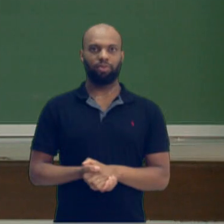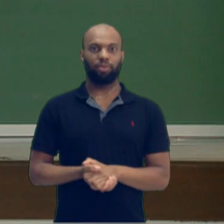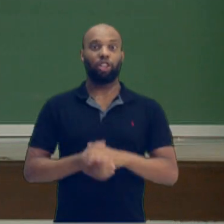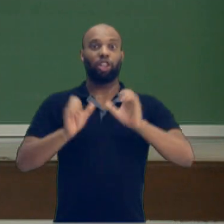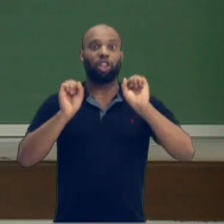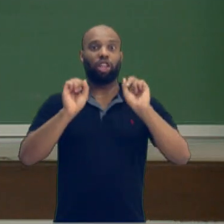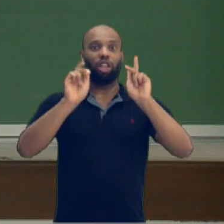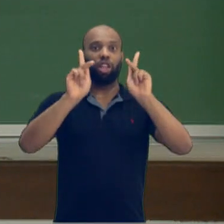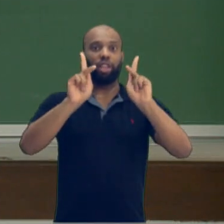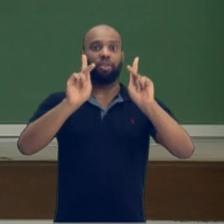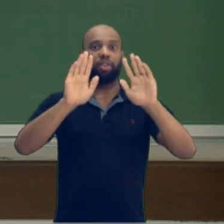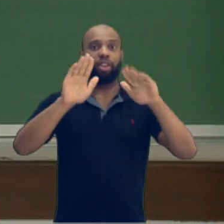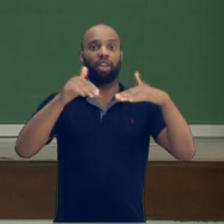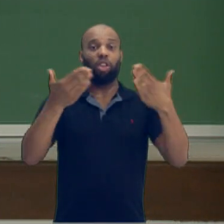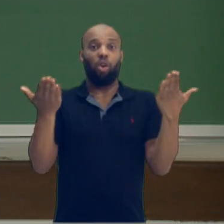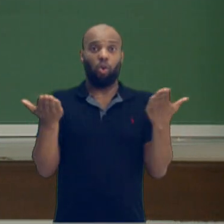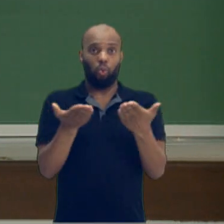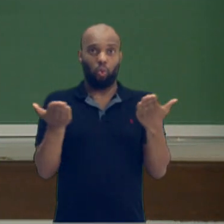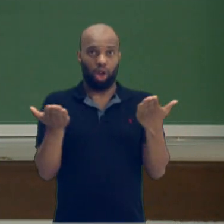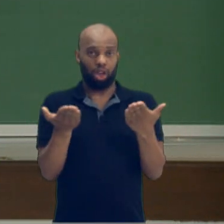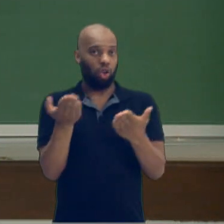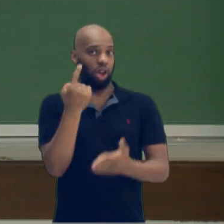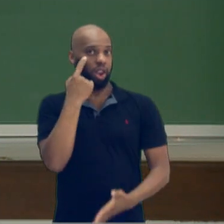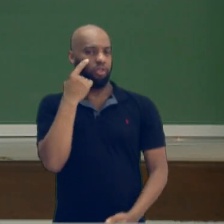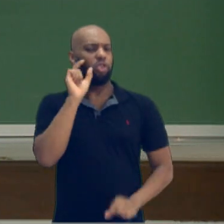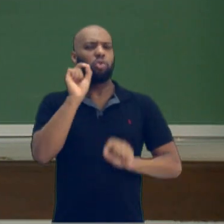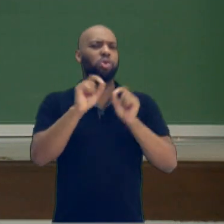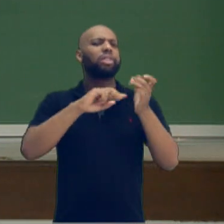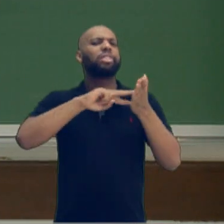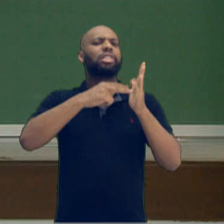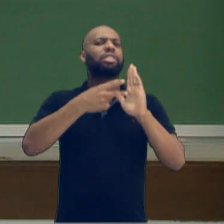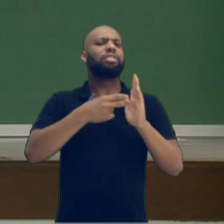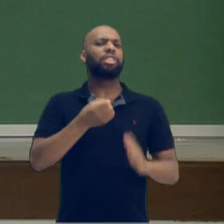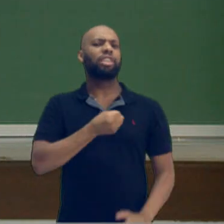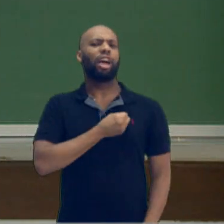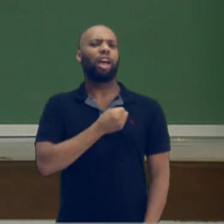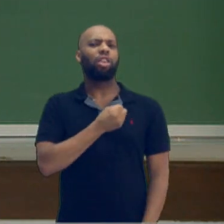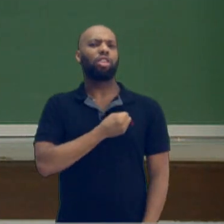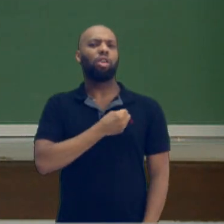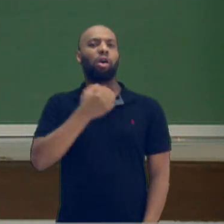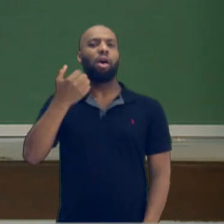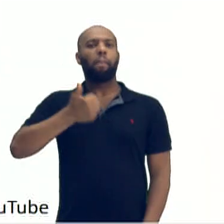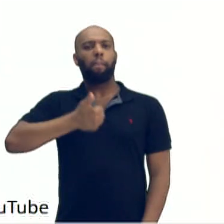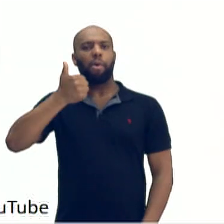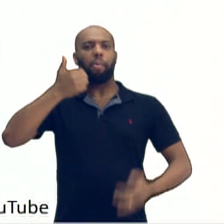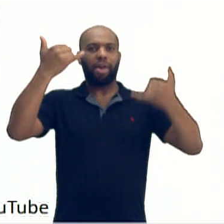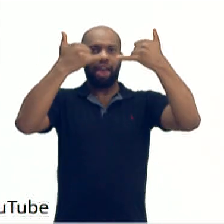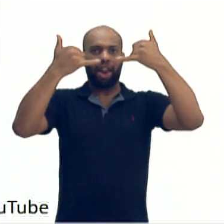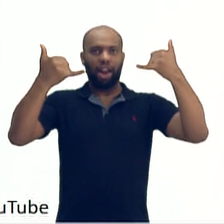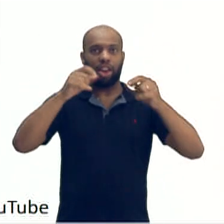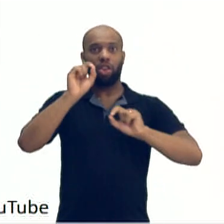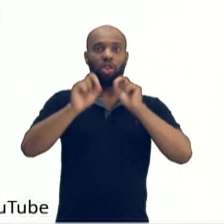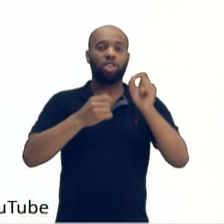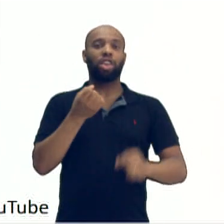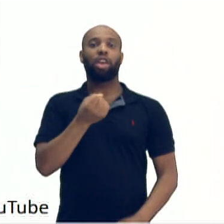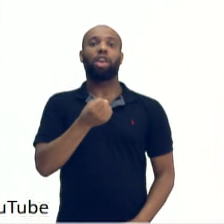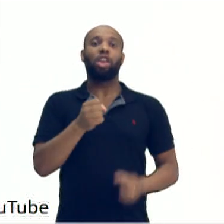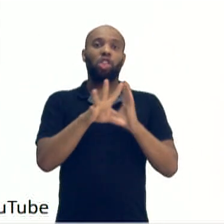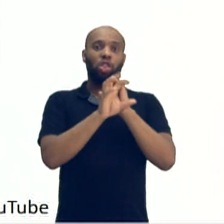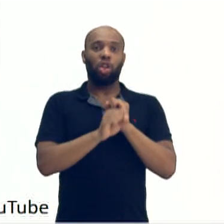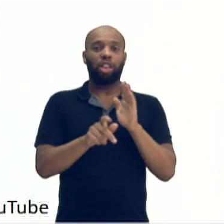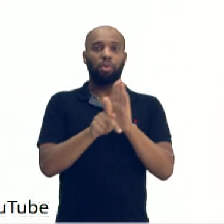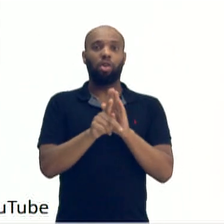Muito bem. Voltando então, o que significam os números da primeira linha, né? Os números da primeira linha, então, são as notas da Ana em